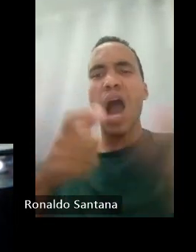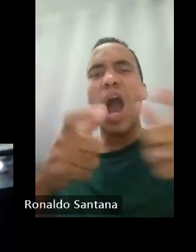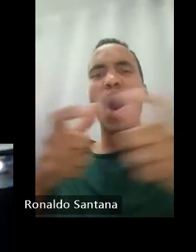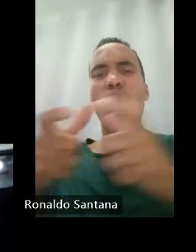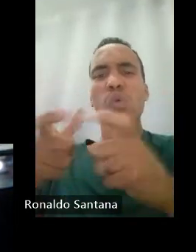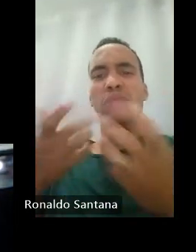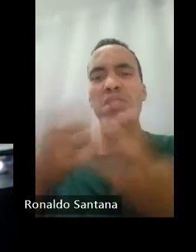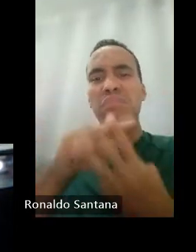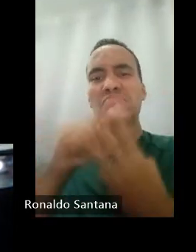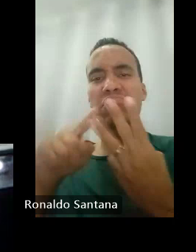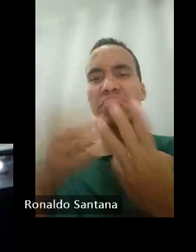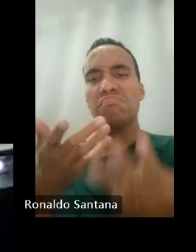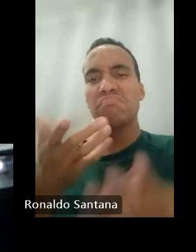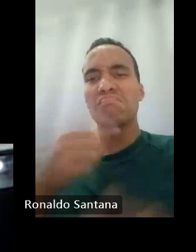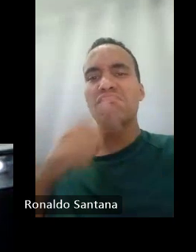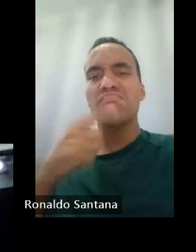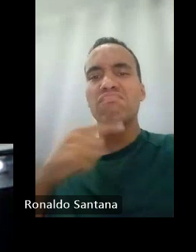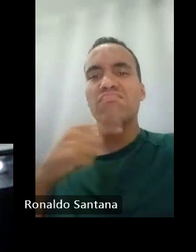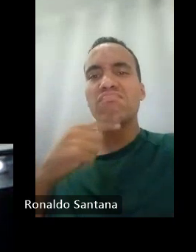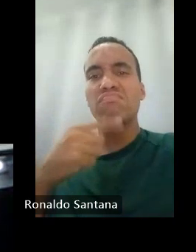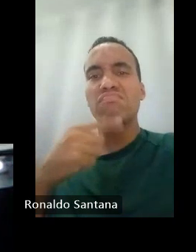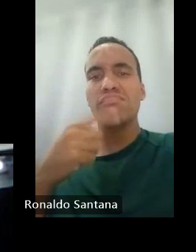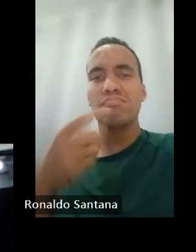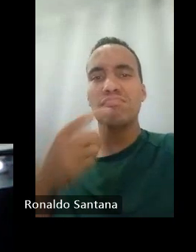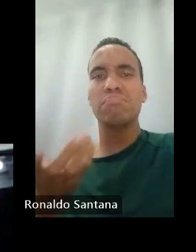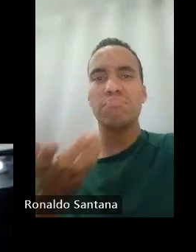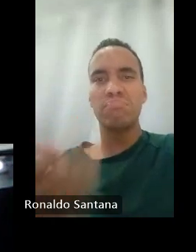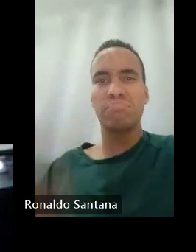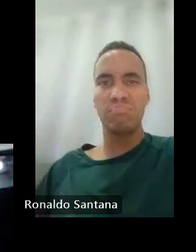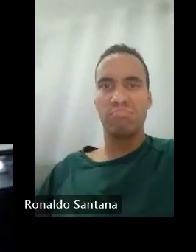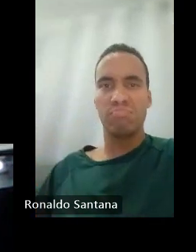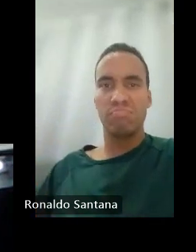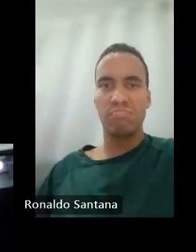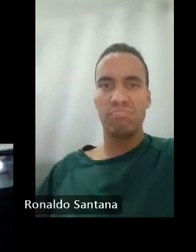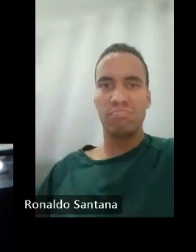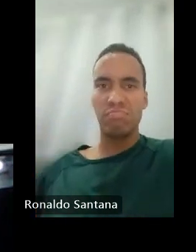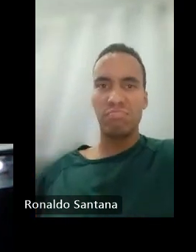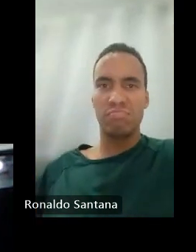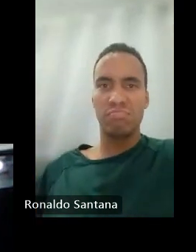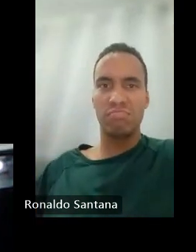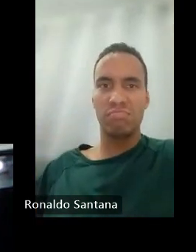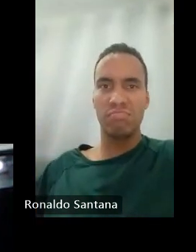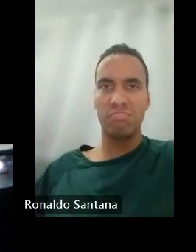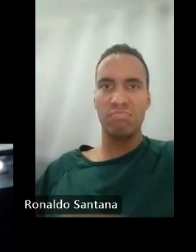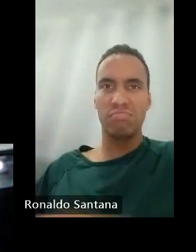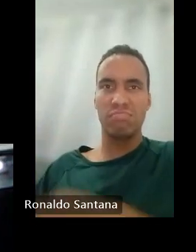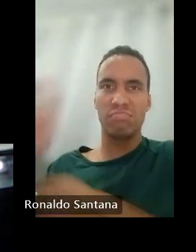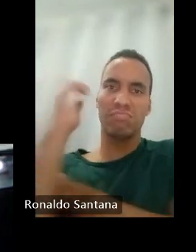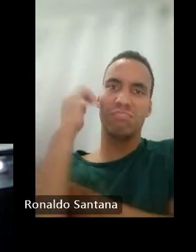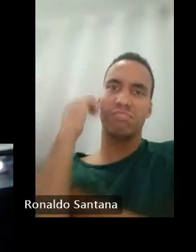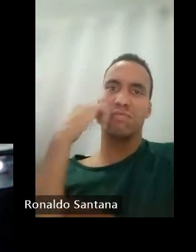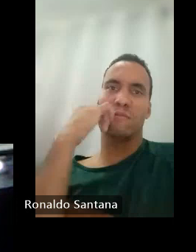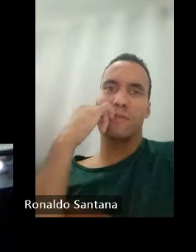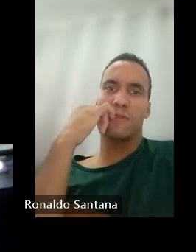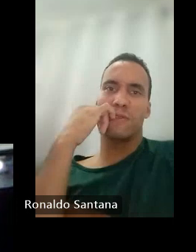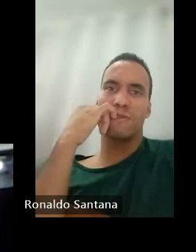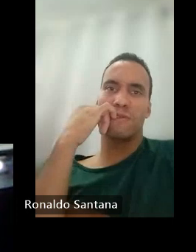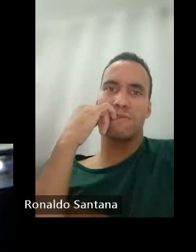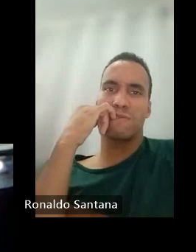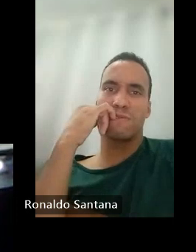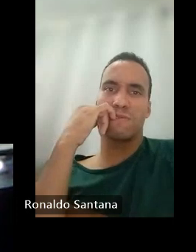E aí, ou no Liceu, eu quero saber se é por e-mail, pelo Liceu ou pelo Moodle, onde eu devo enviar esse requerimento.